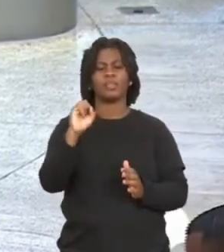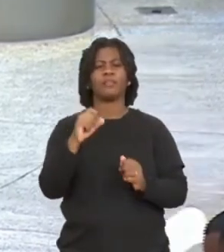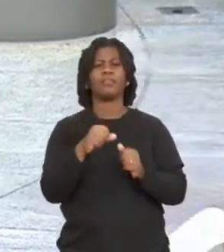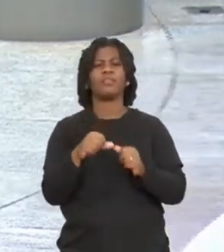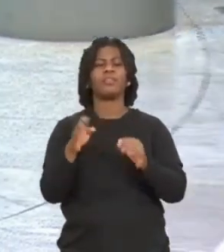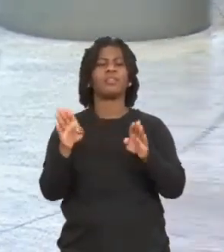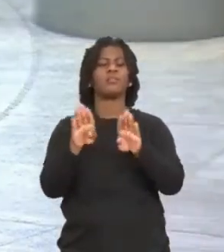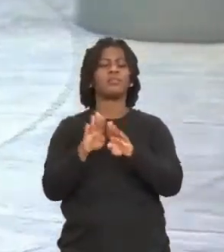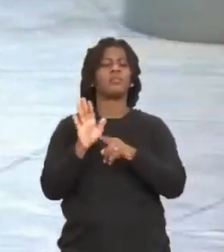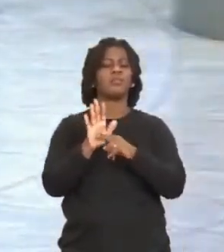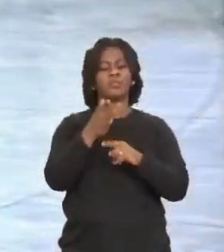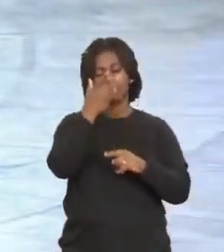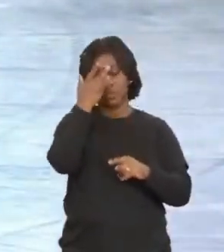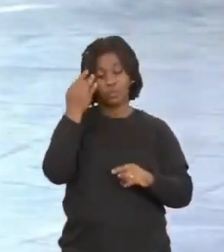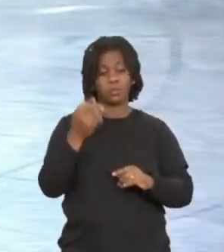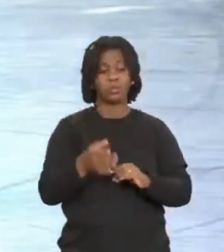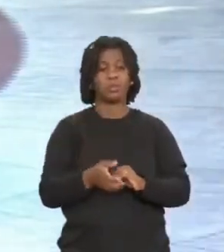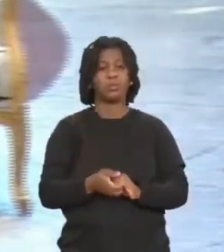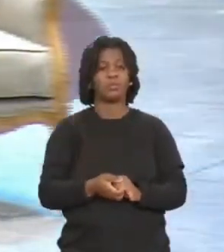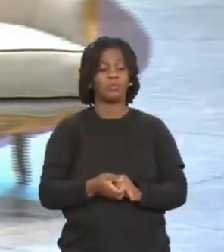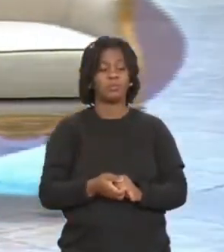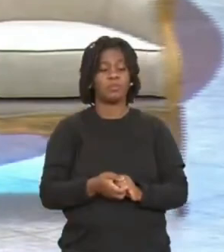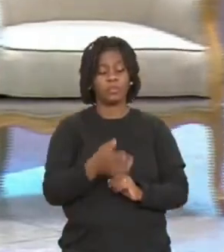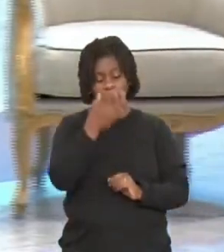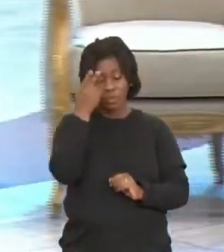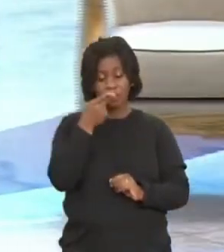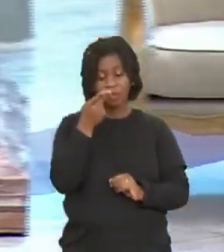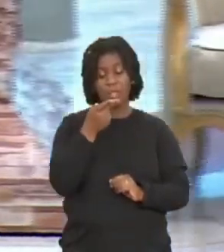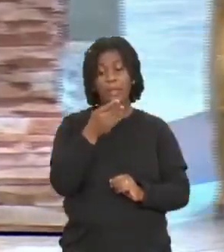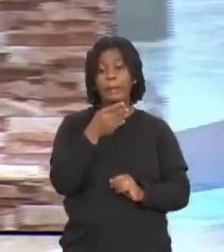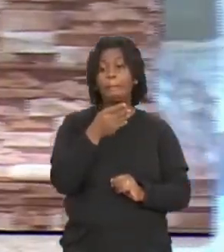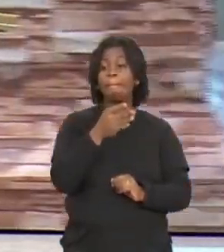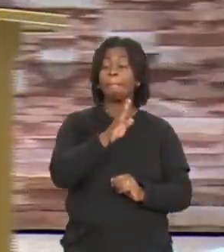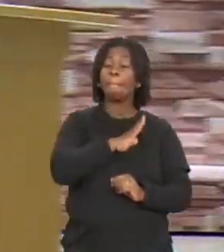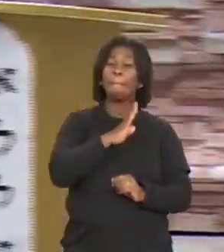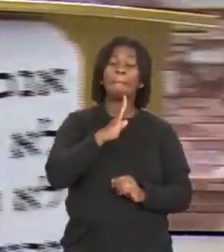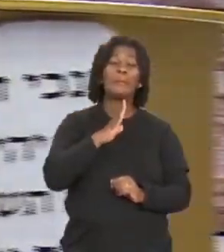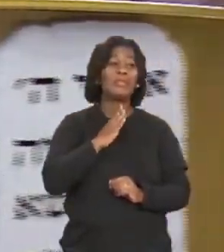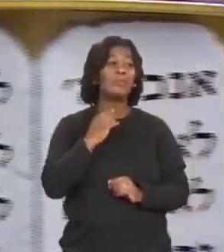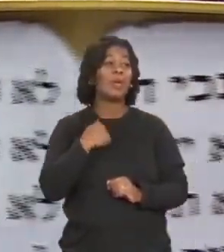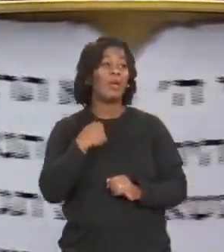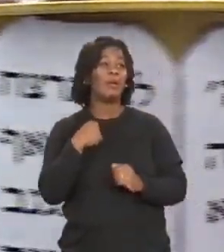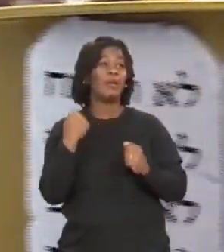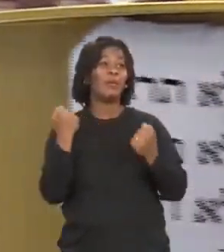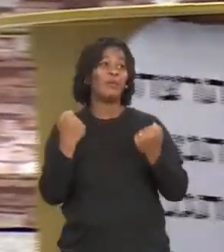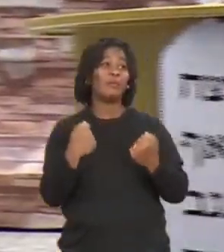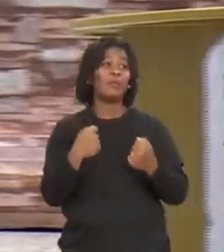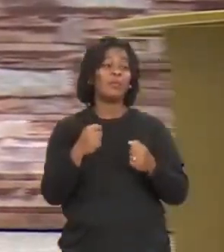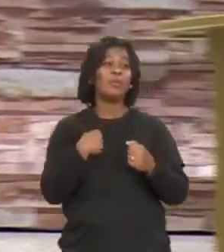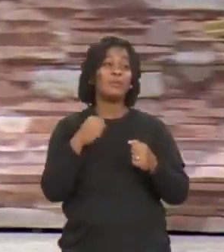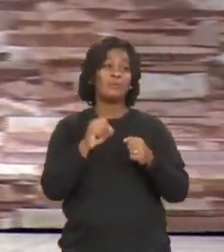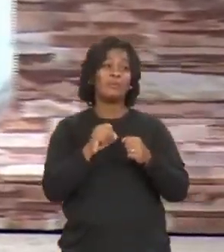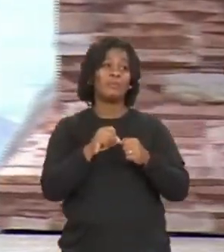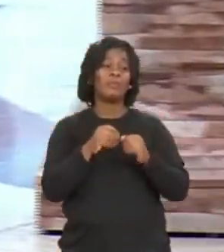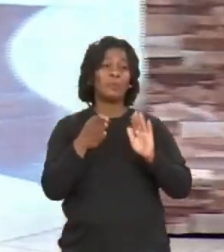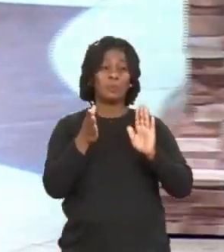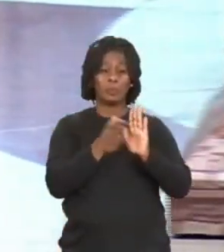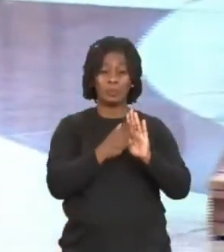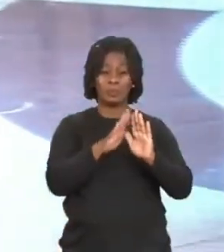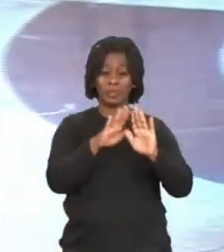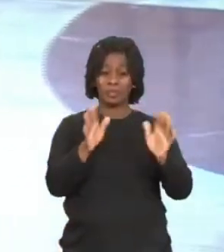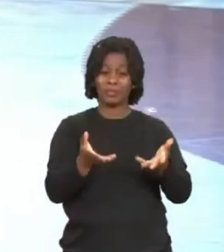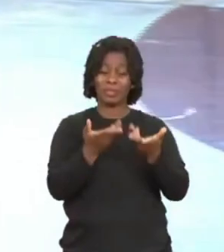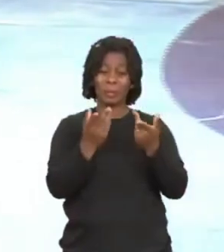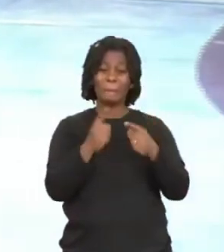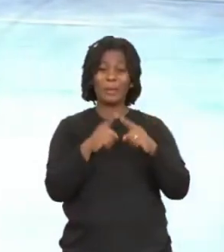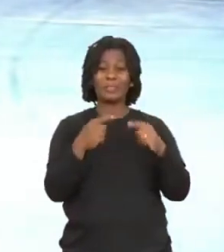As pessoas que falaram assim, bispo, eu cumpri, mas eu não cumpri todo. Eu posso pegar outro envelope para trazer? Pode. Você